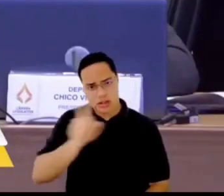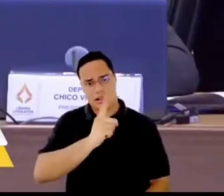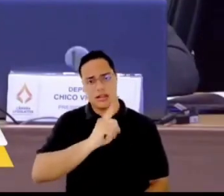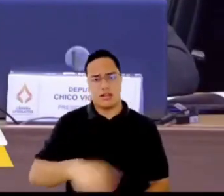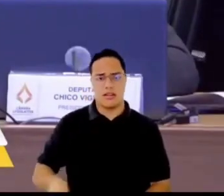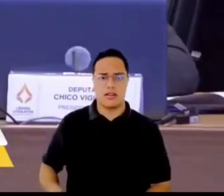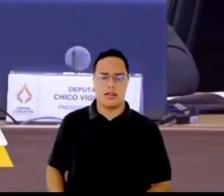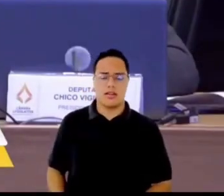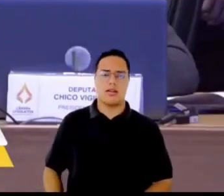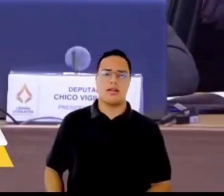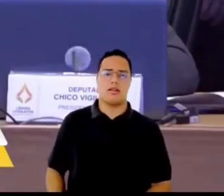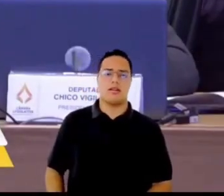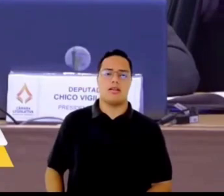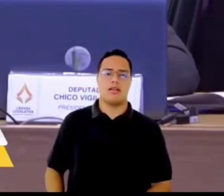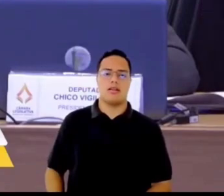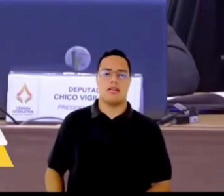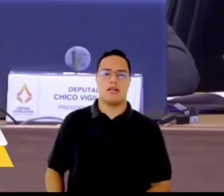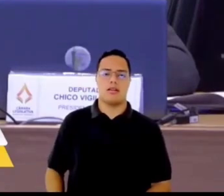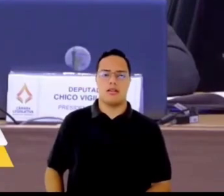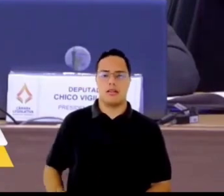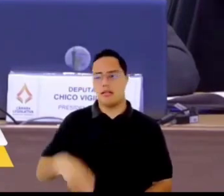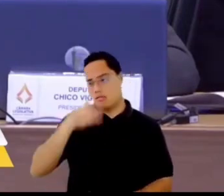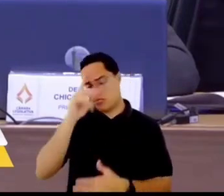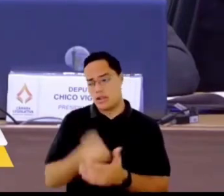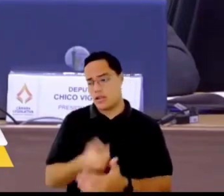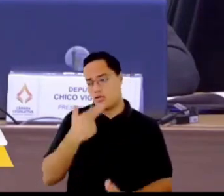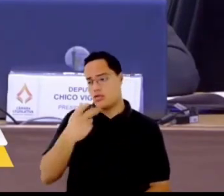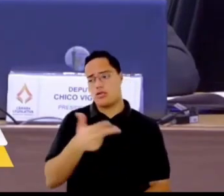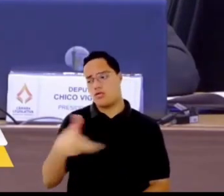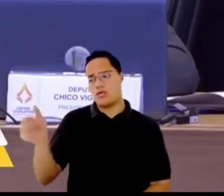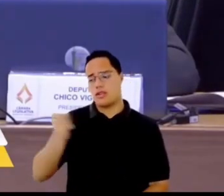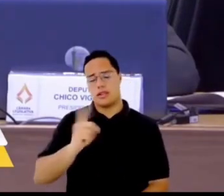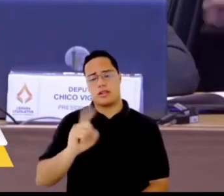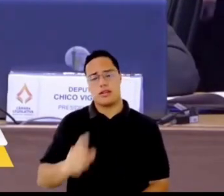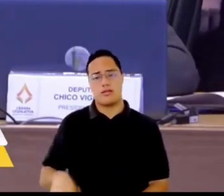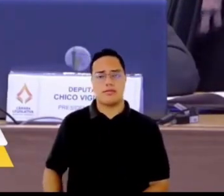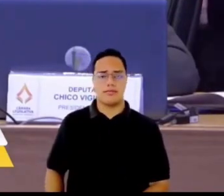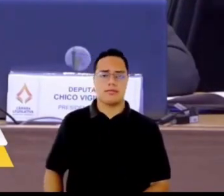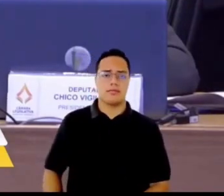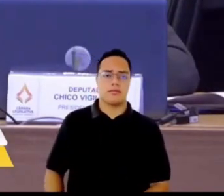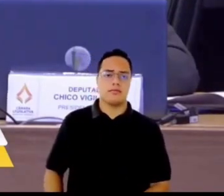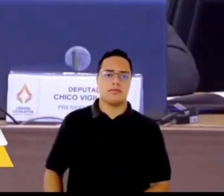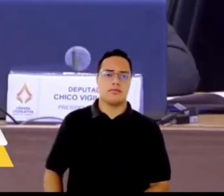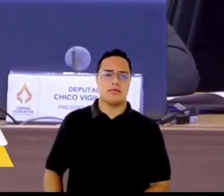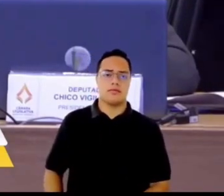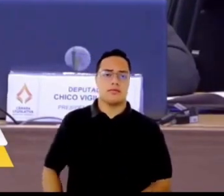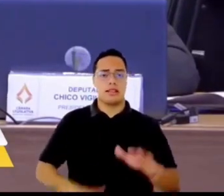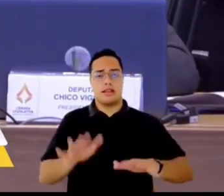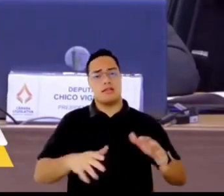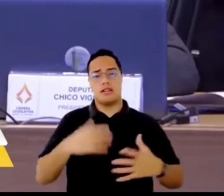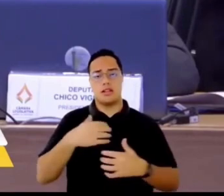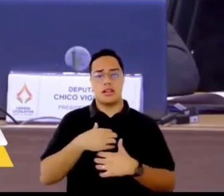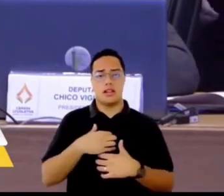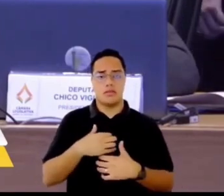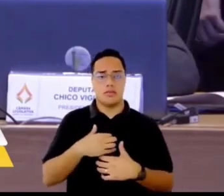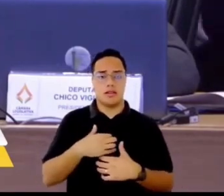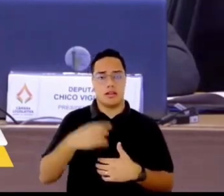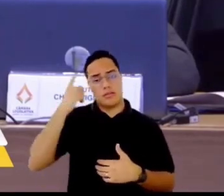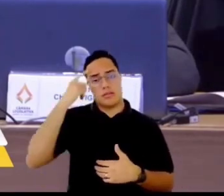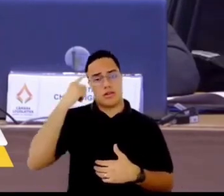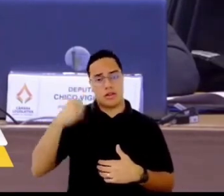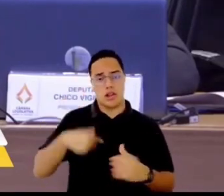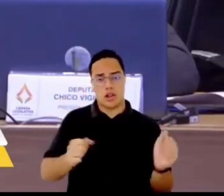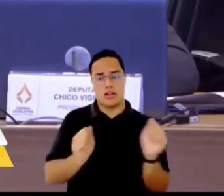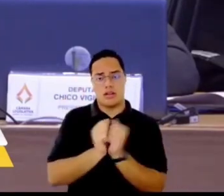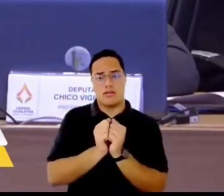Ele decidiu que não ia desembarcar do carro, se talvez se sentiu seguro, achava que eu ia topar a parada com ele, para colocar as